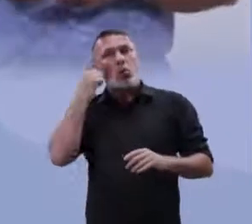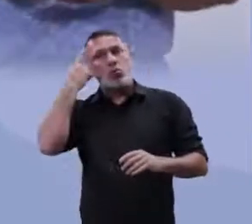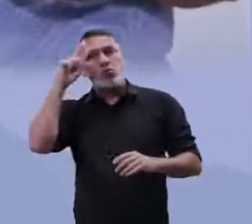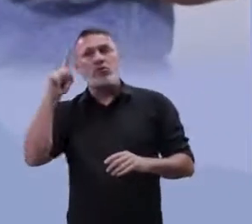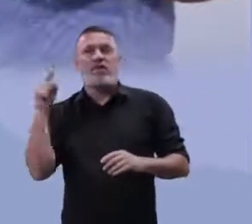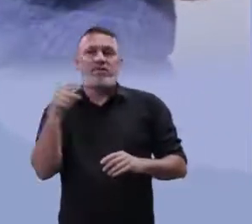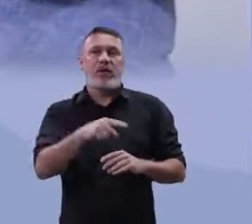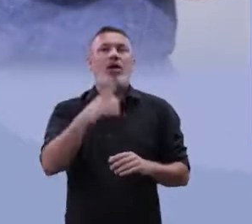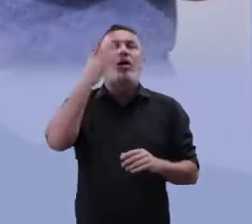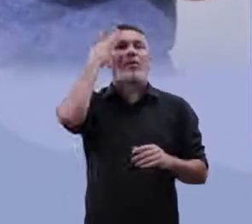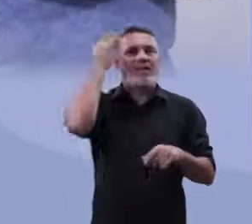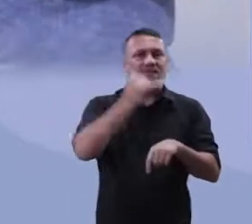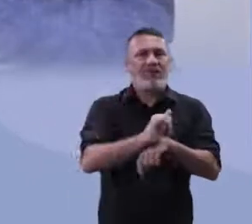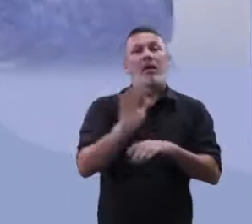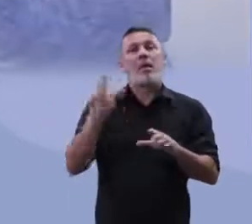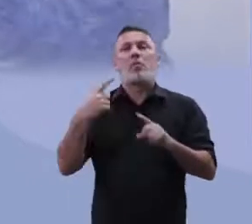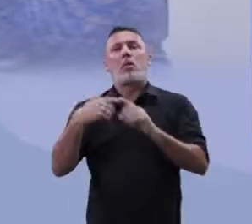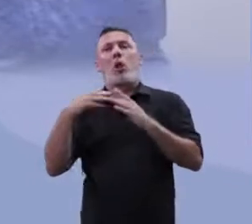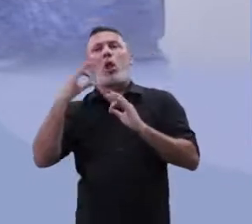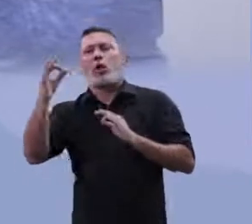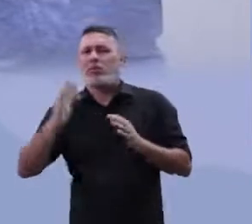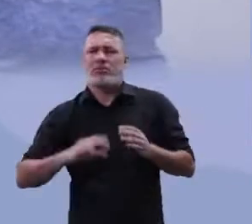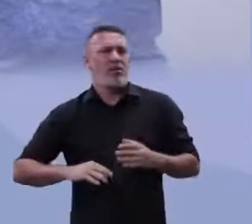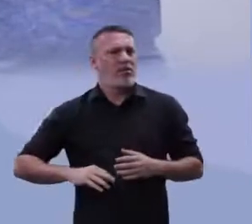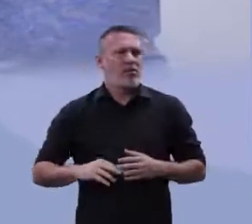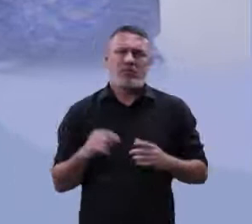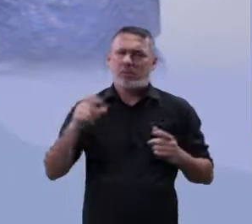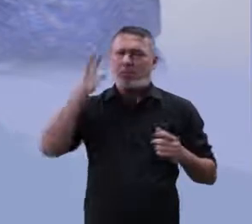mora em um lugar mais distante. Então tem que pensar